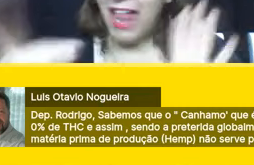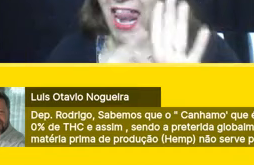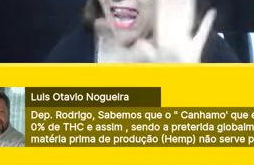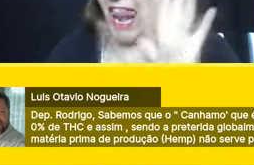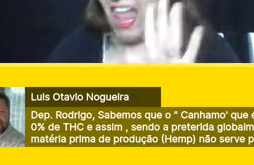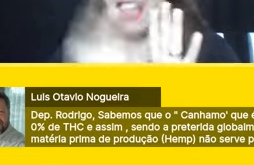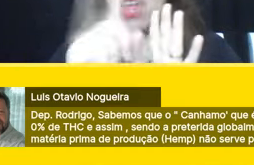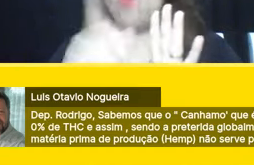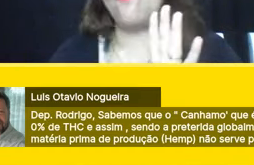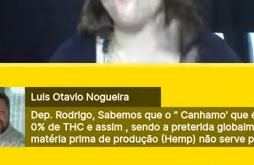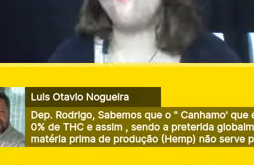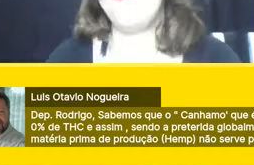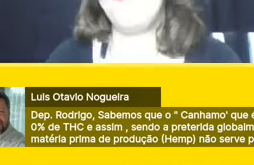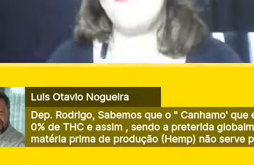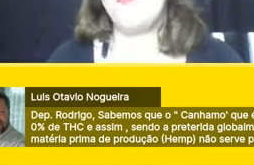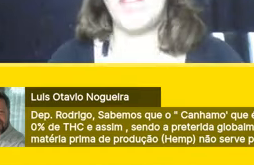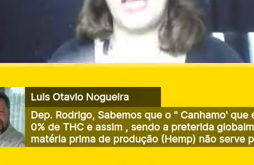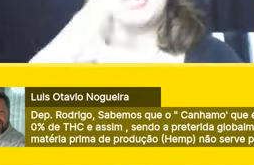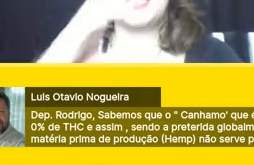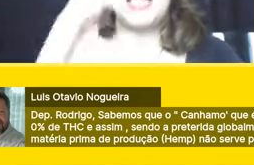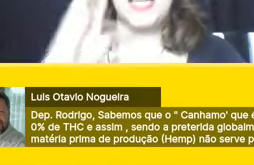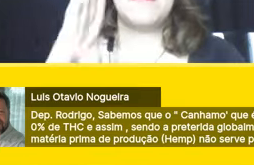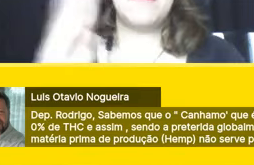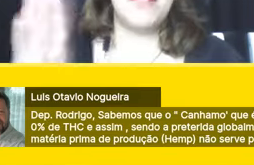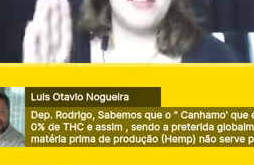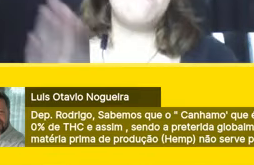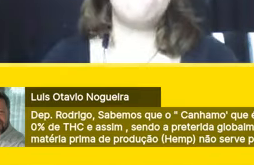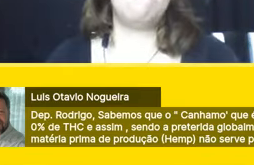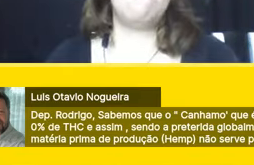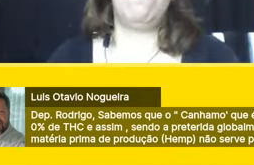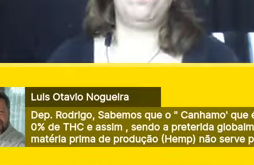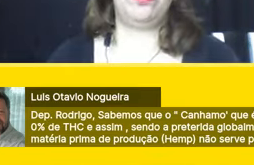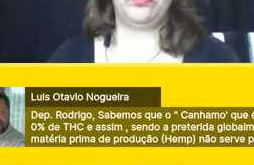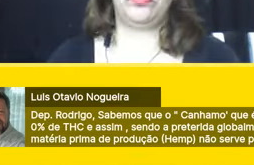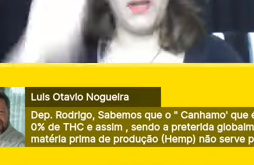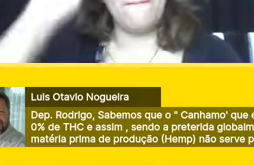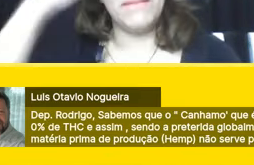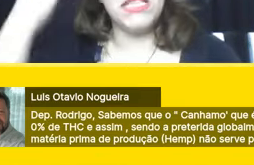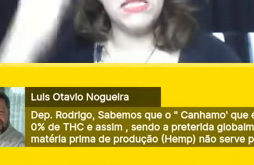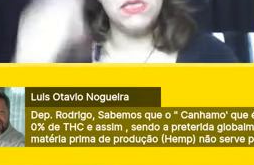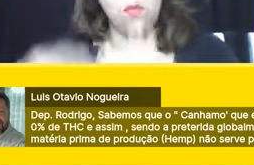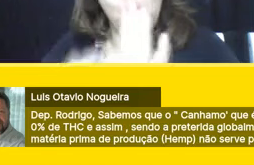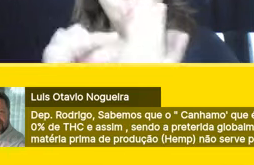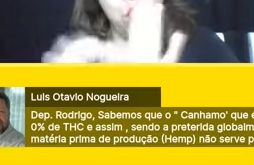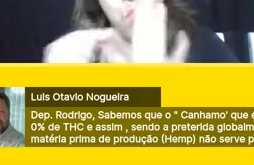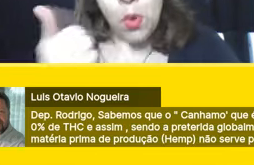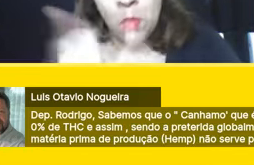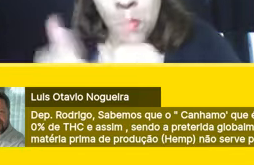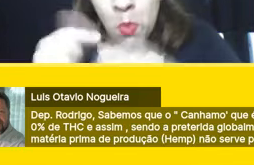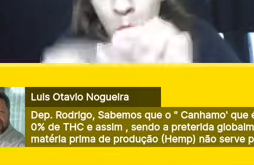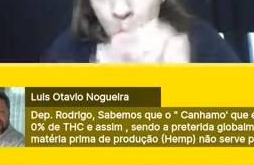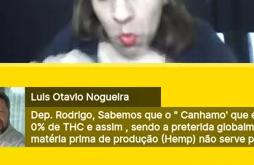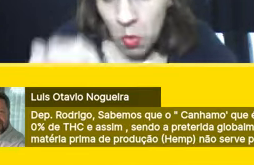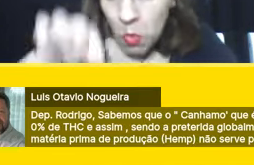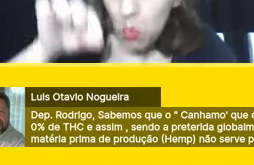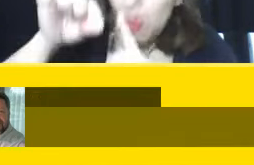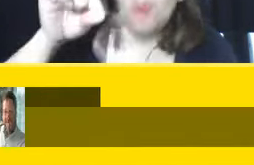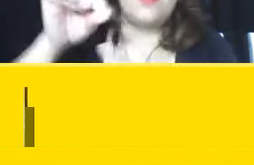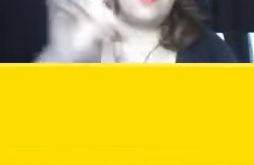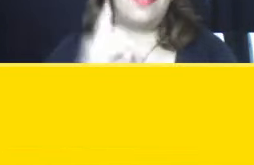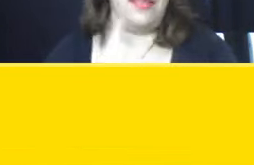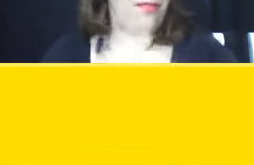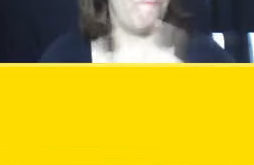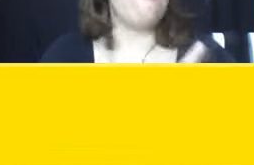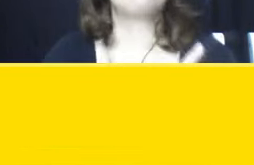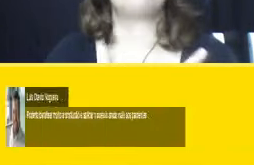que é o seguinte. O CBD, que é o canabidiol, né? Ele é o princípio ativo. Então, ele é encontrado tanto no cânhamo como na